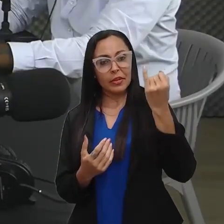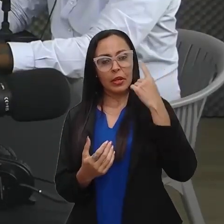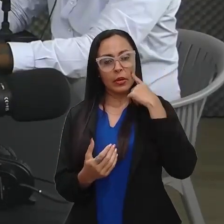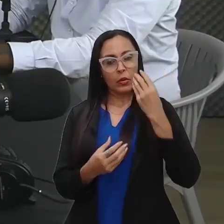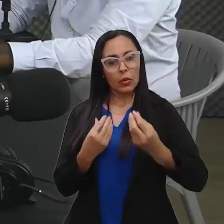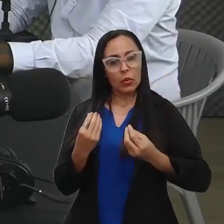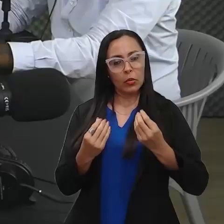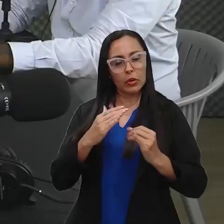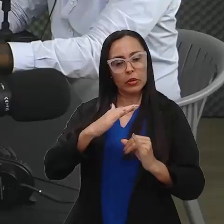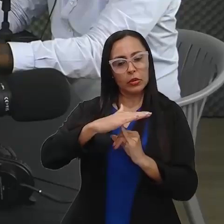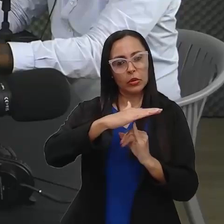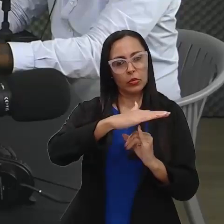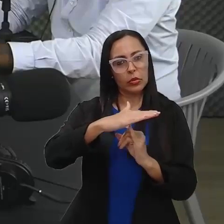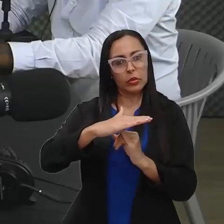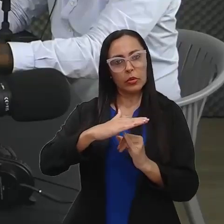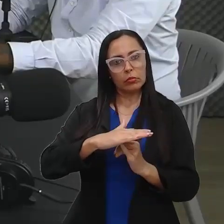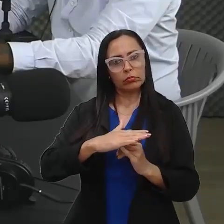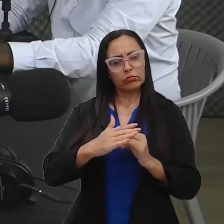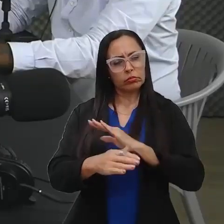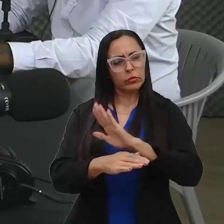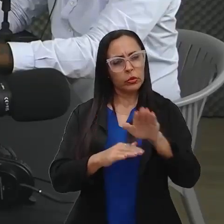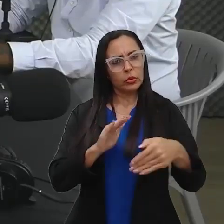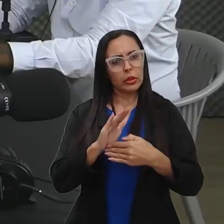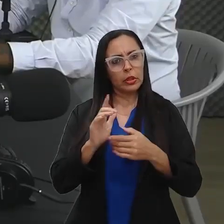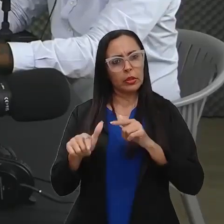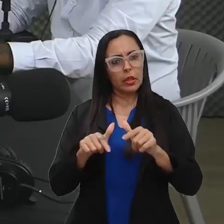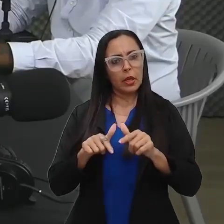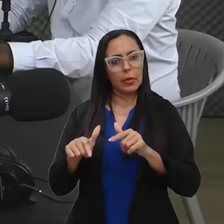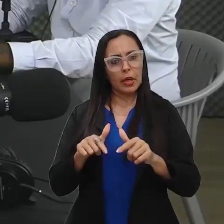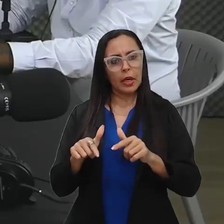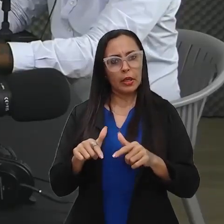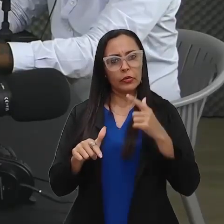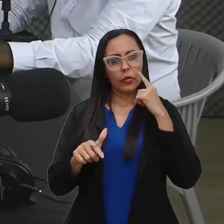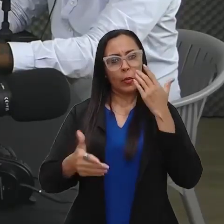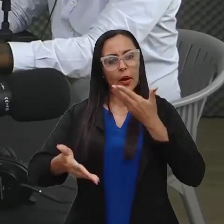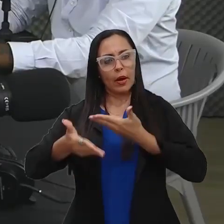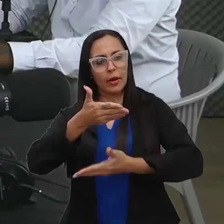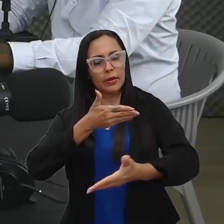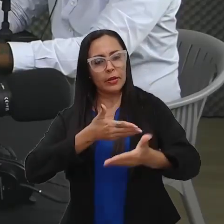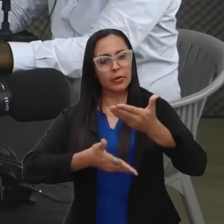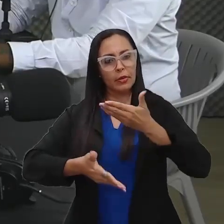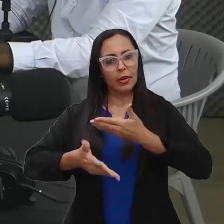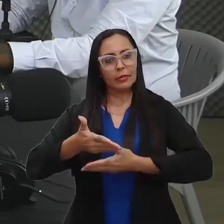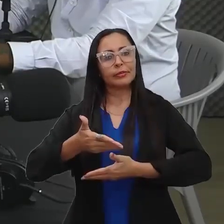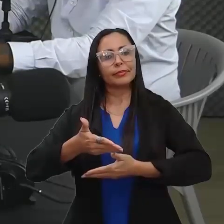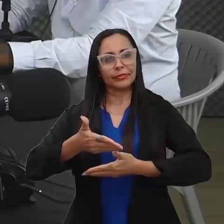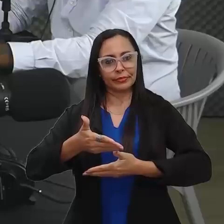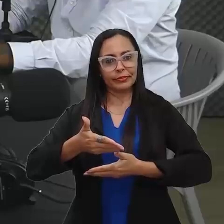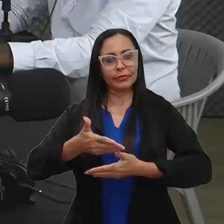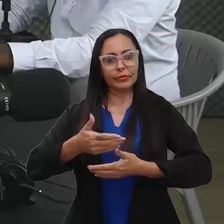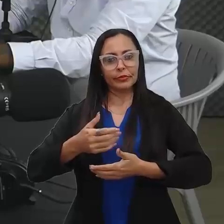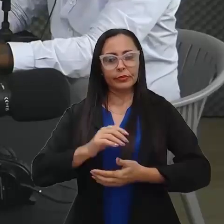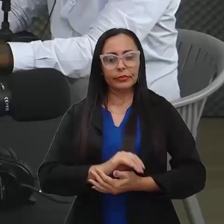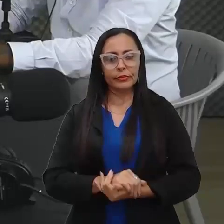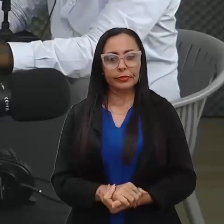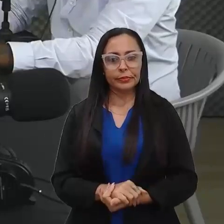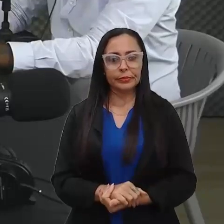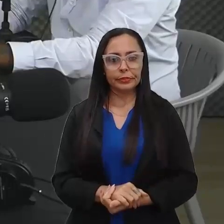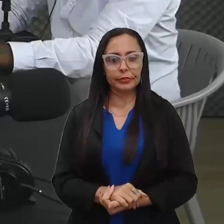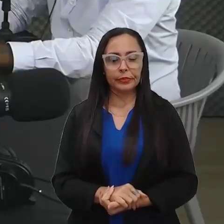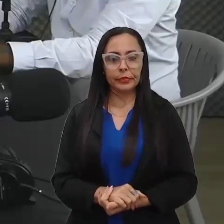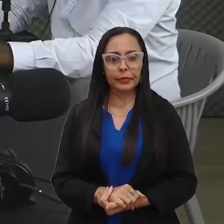essas instituições todas, elas trabalham de forma articulada. Eu acho que esse é o grande cerne da questão,